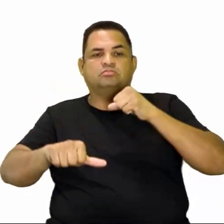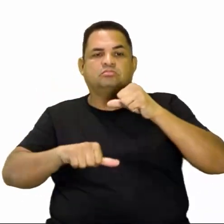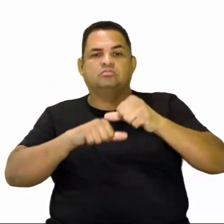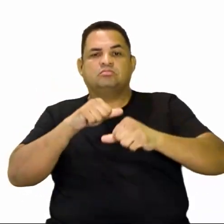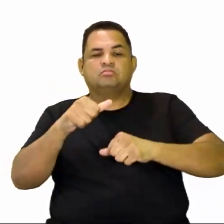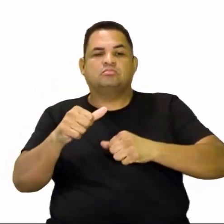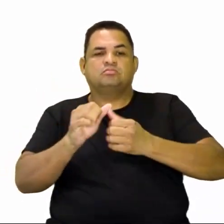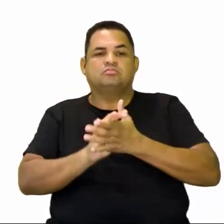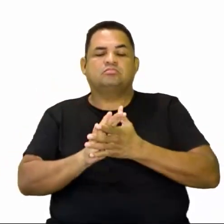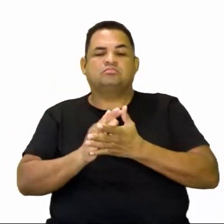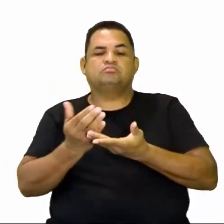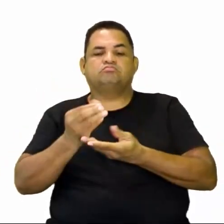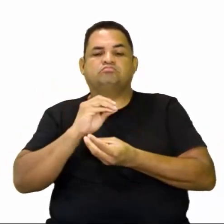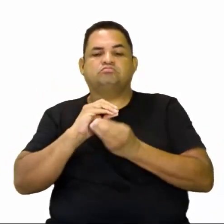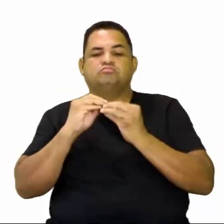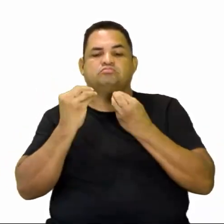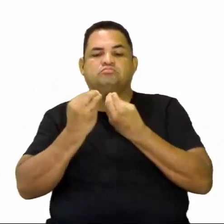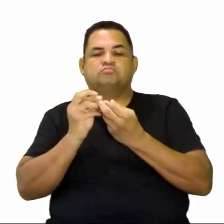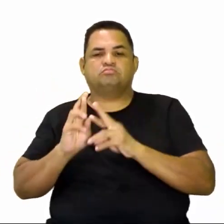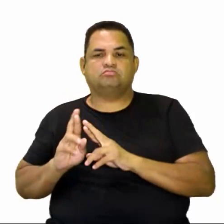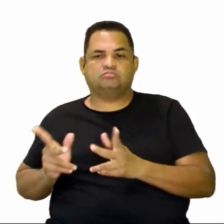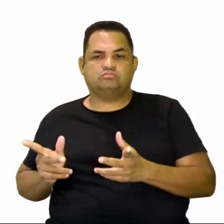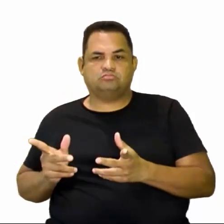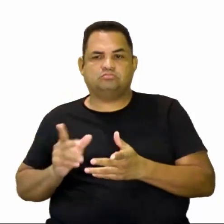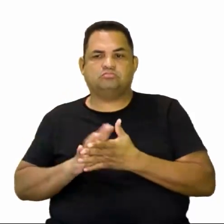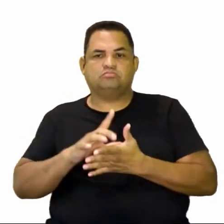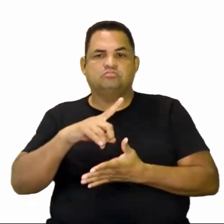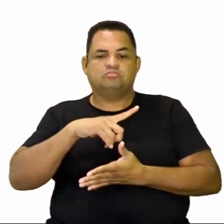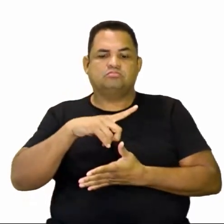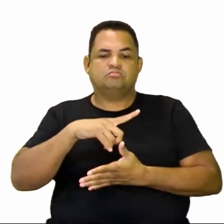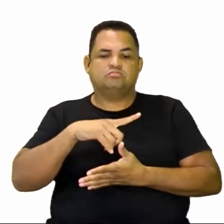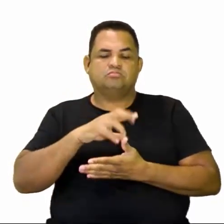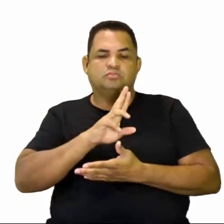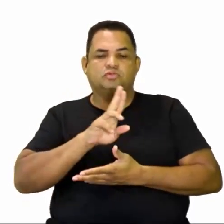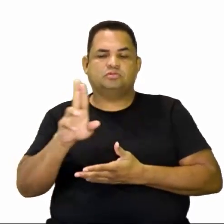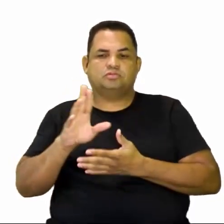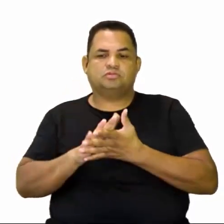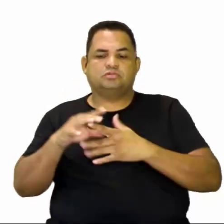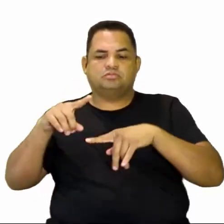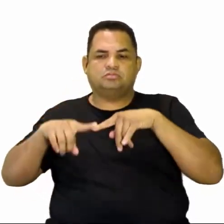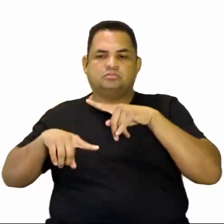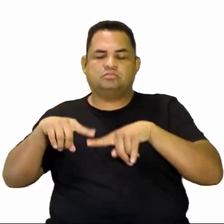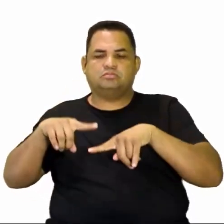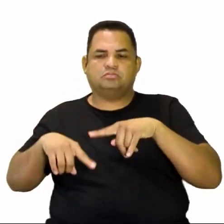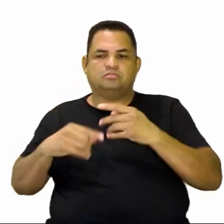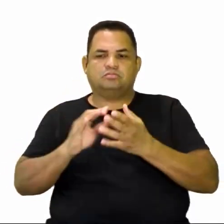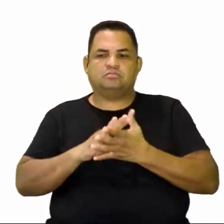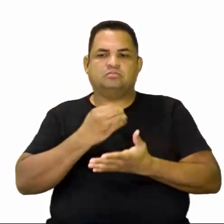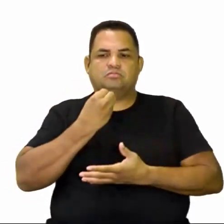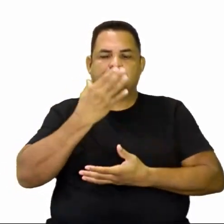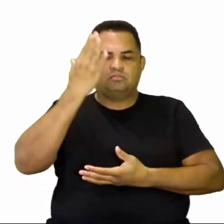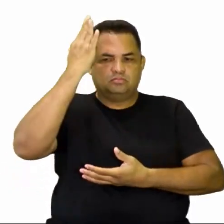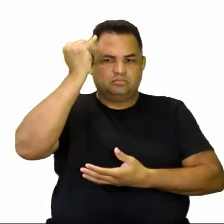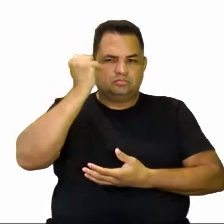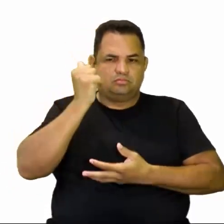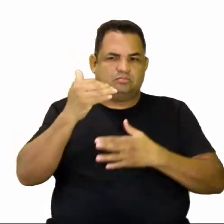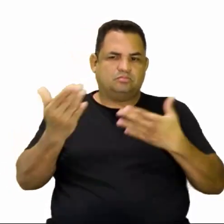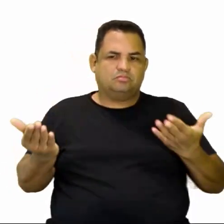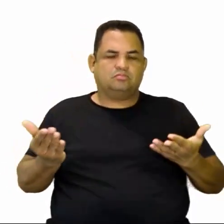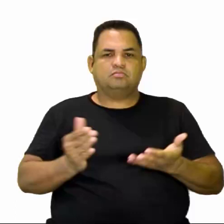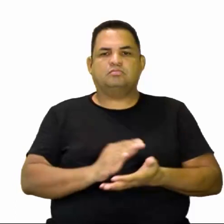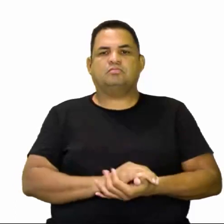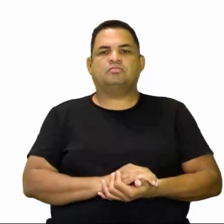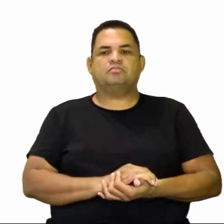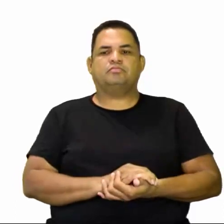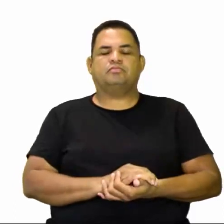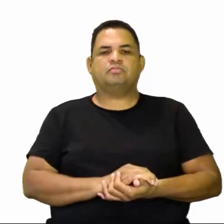transformando-se em substâncias diferentes denominadas produtos. É bom saber que